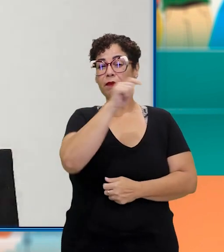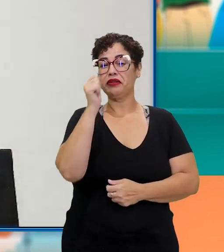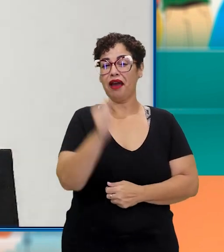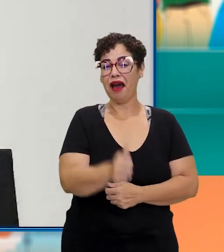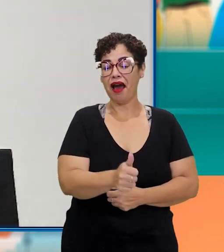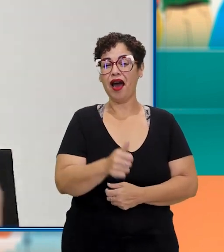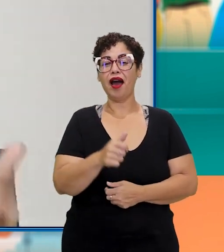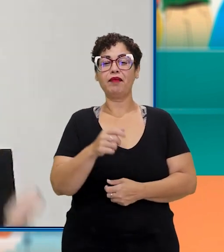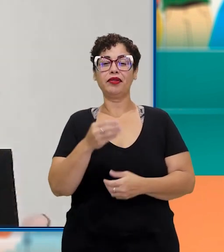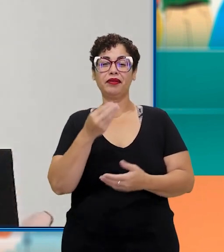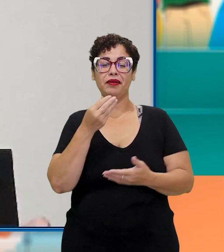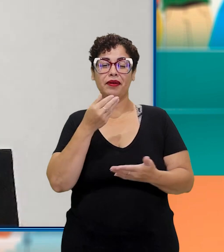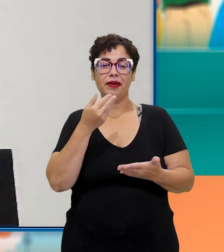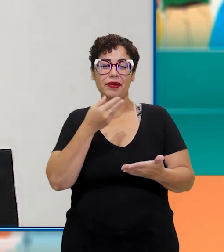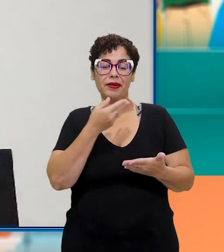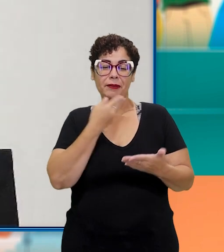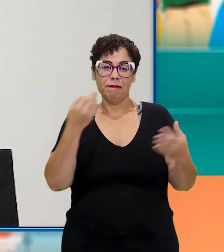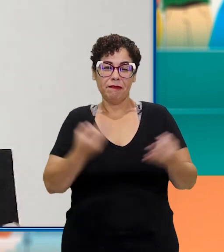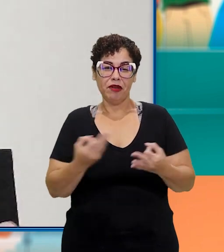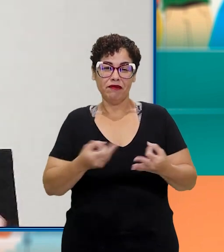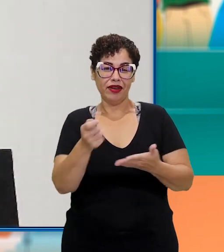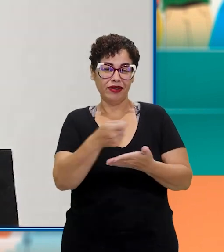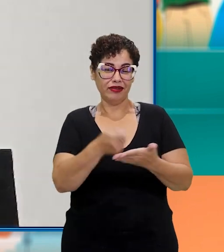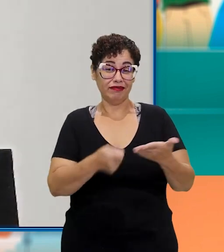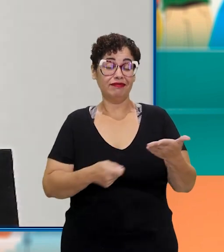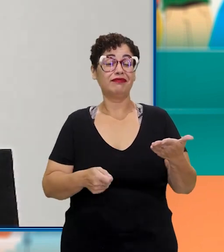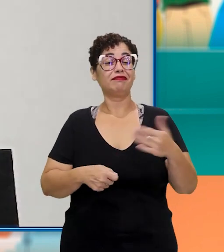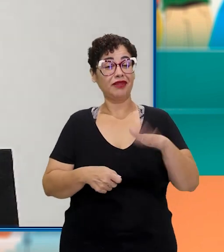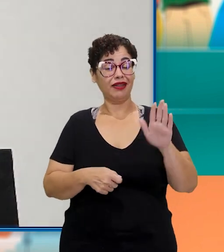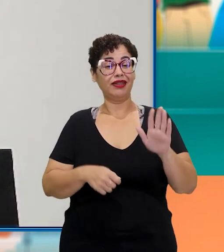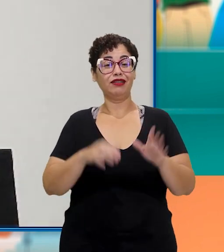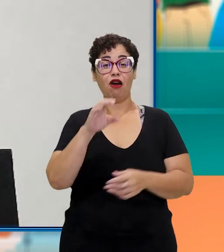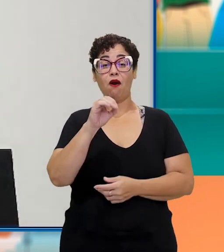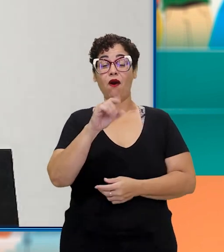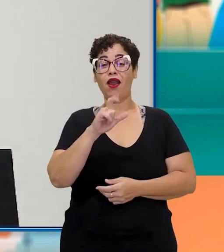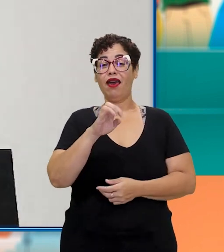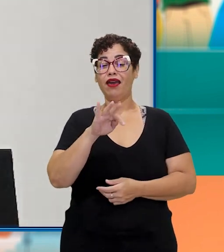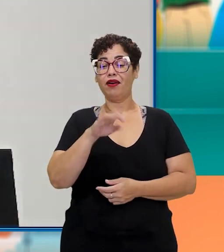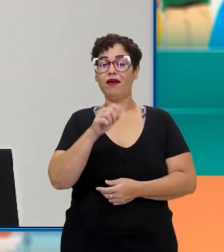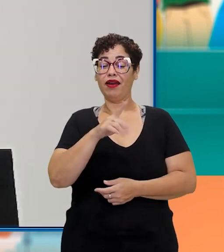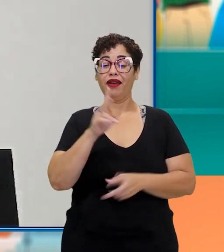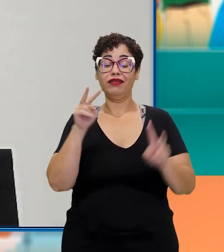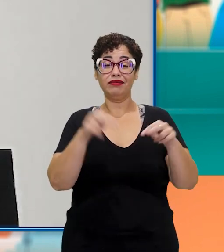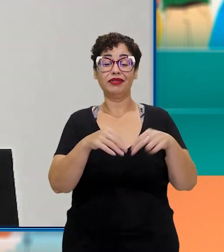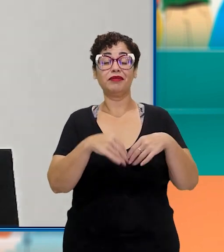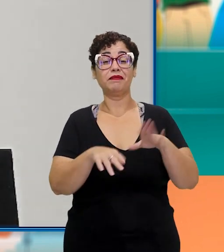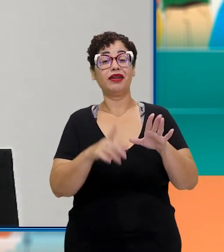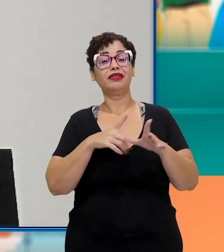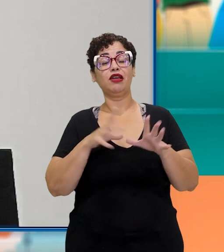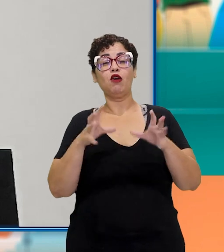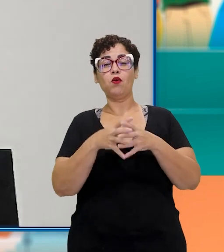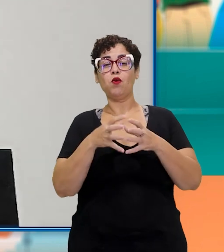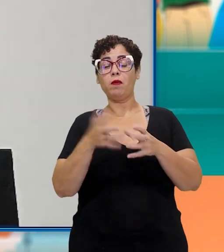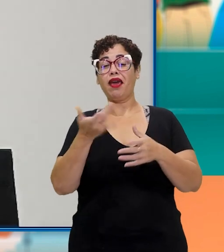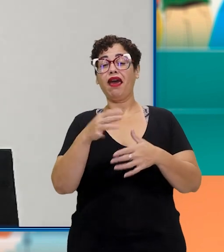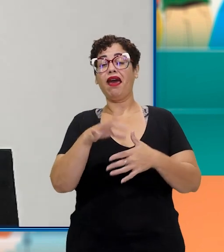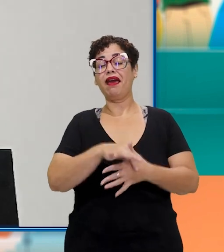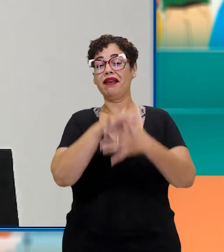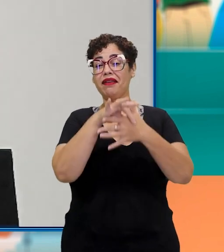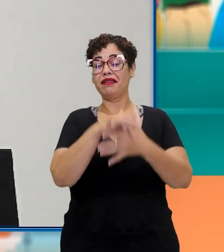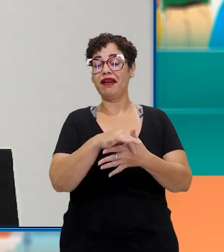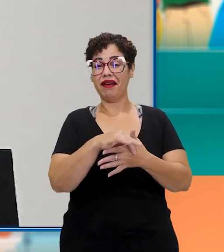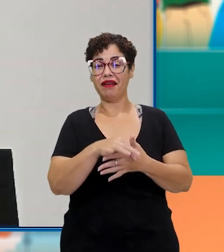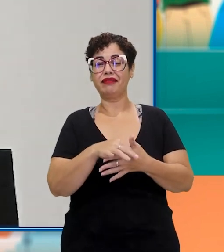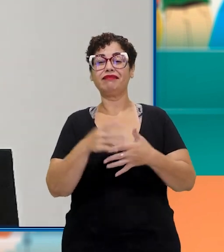aprendem mais rápido, são mais caprichosas. Os coléricos, particularmente, se destacam por querer liderar